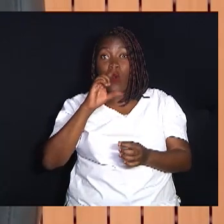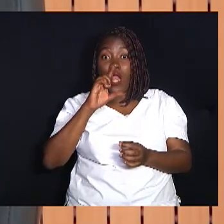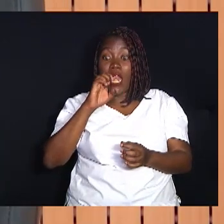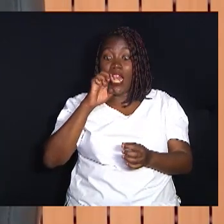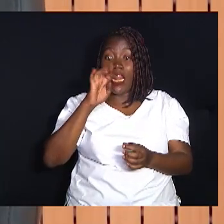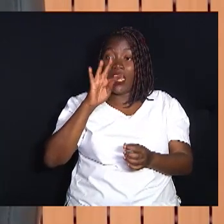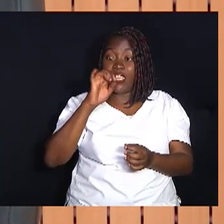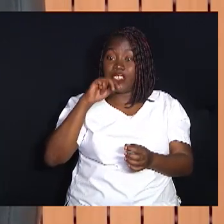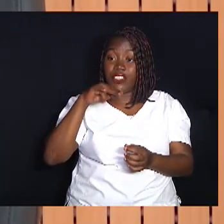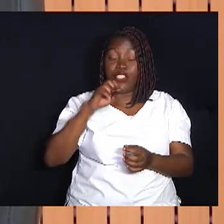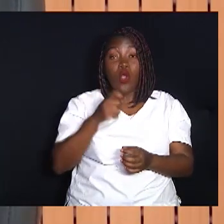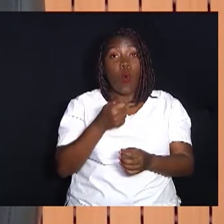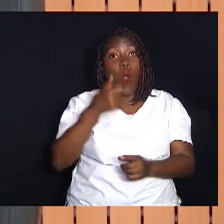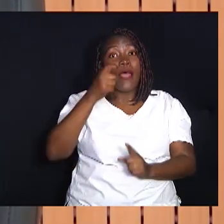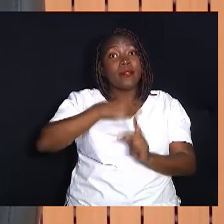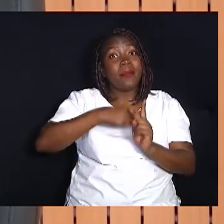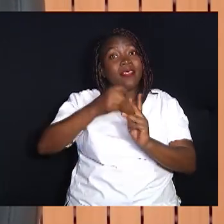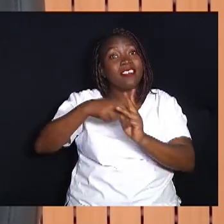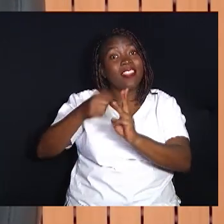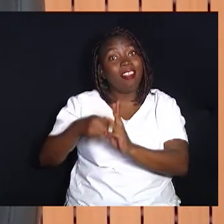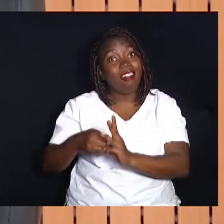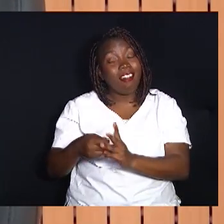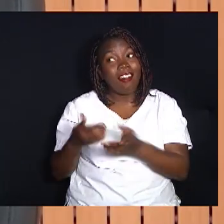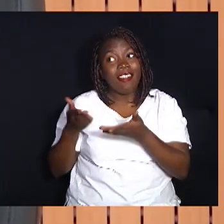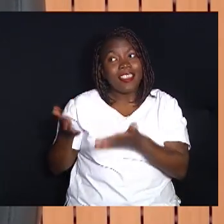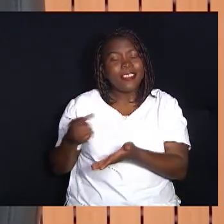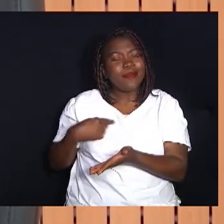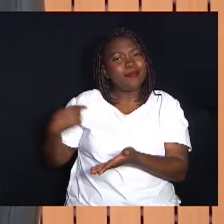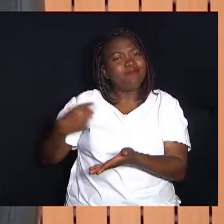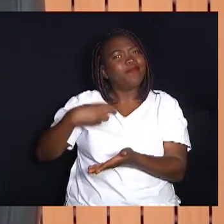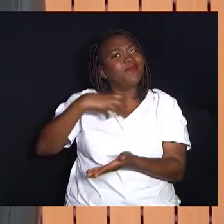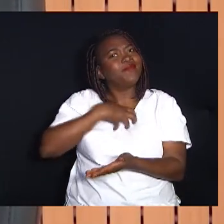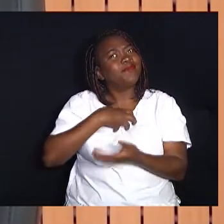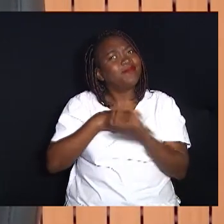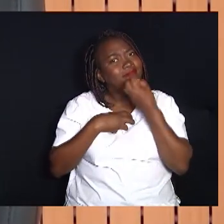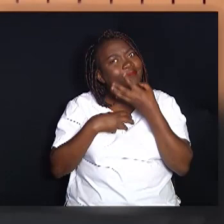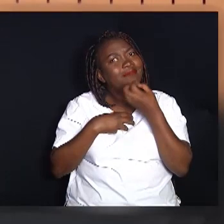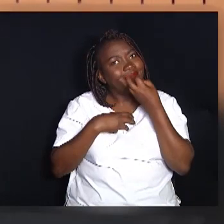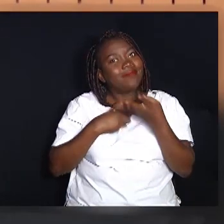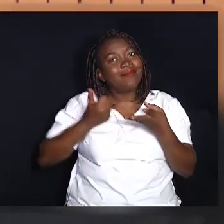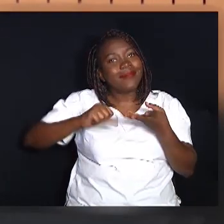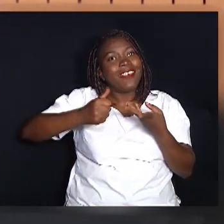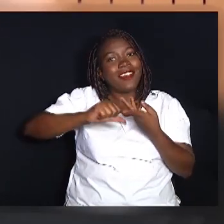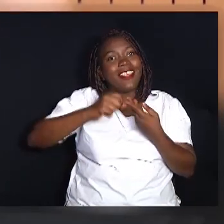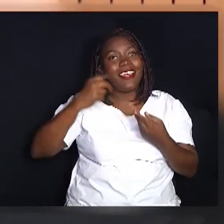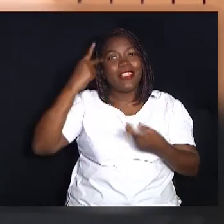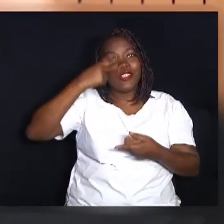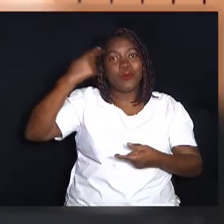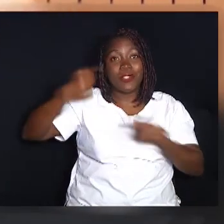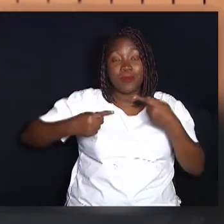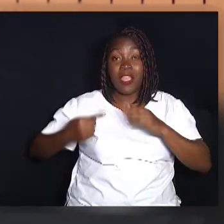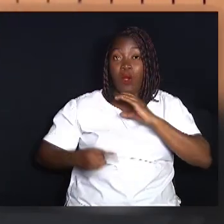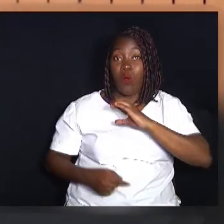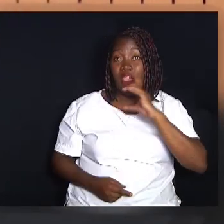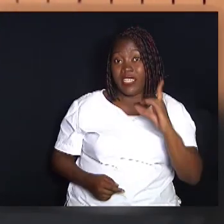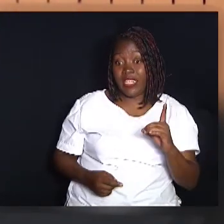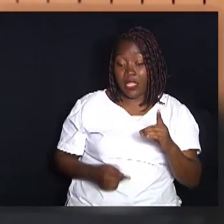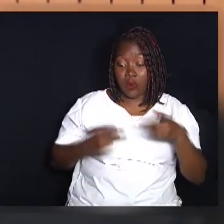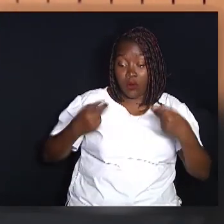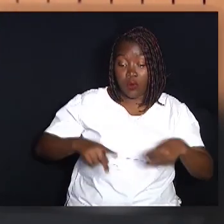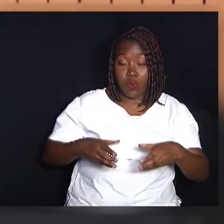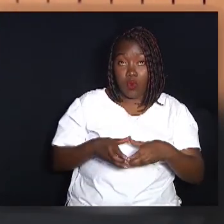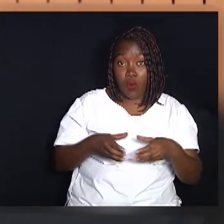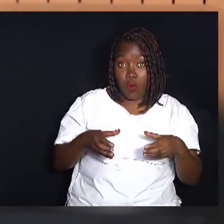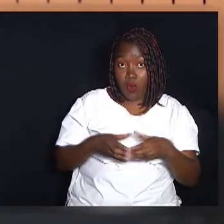mensais. Né? Então, isso para a gente é muito bom para fazer a avaliação das políticas. A coordenadora local da BIGRES, que